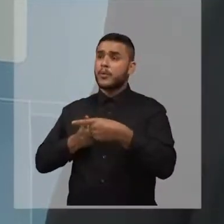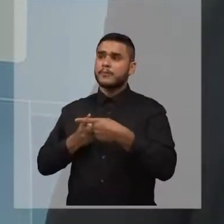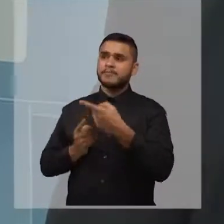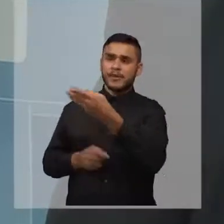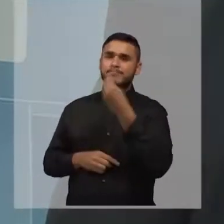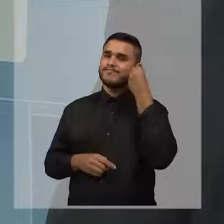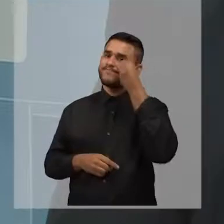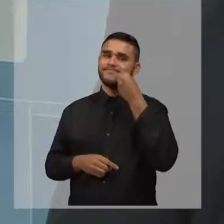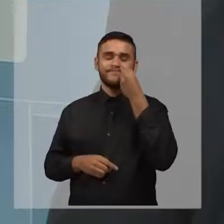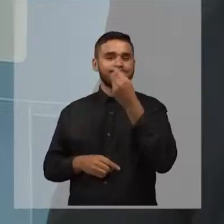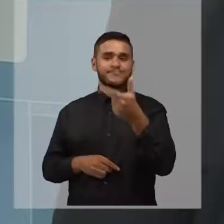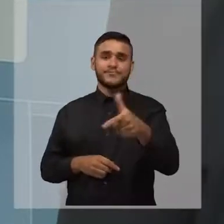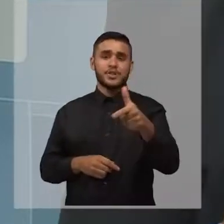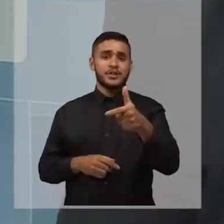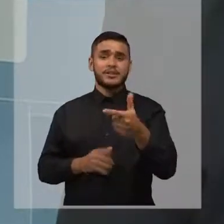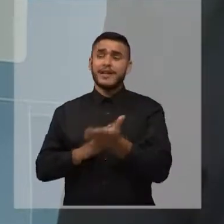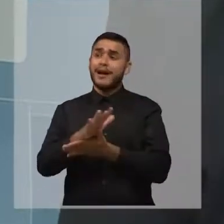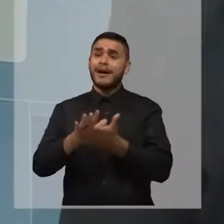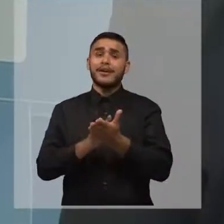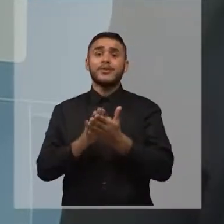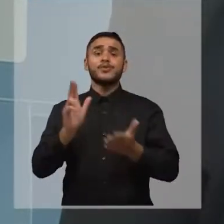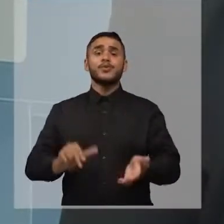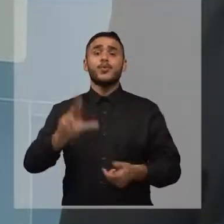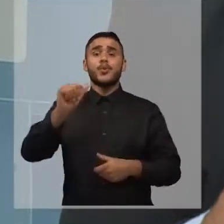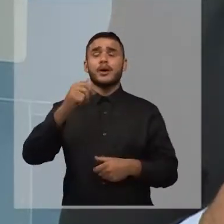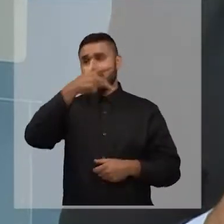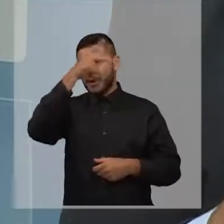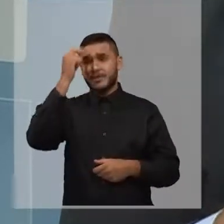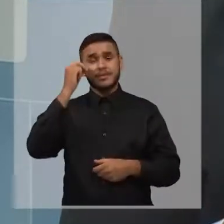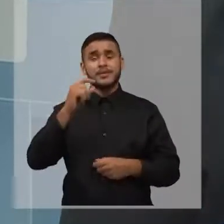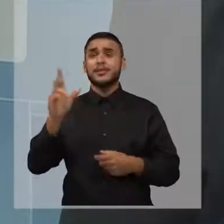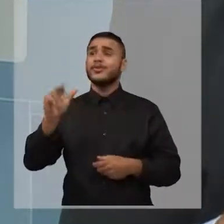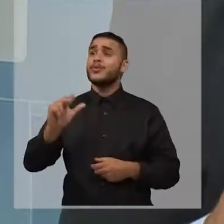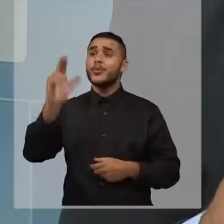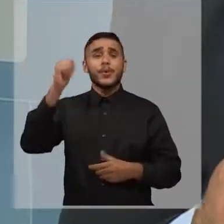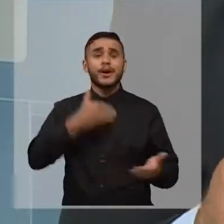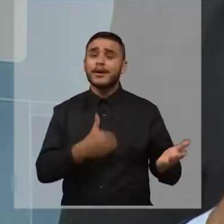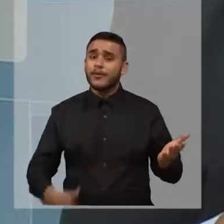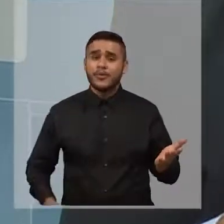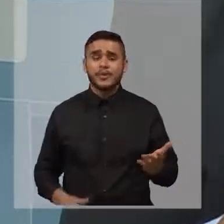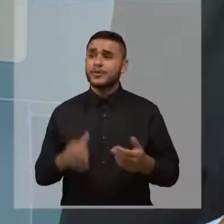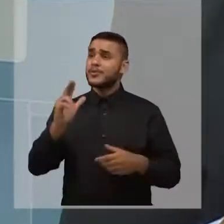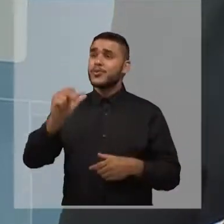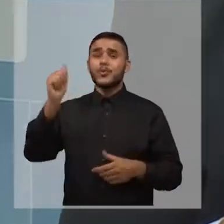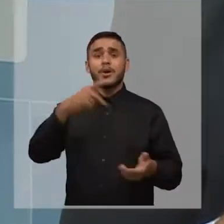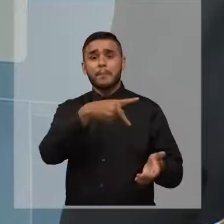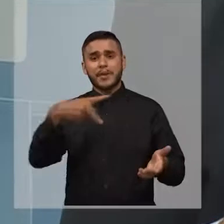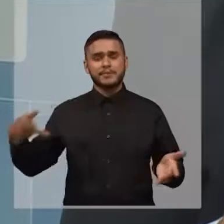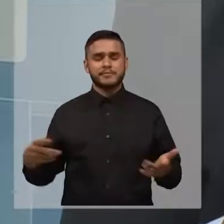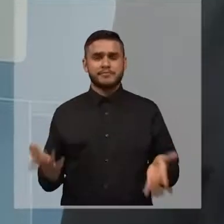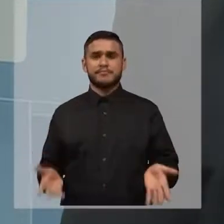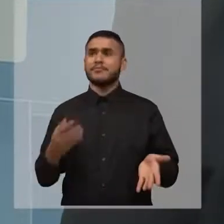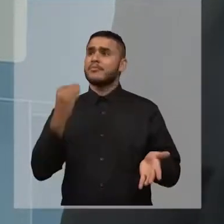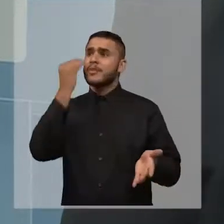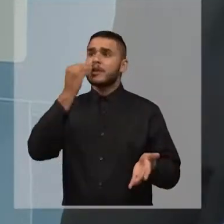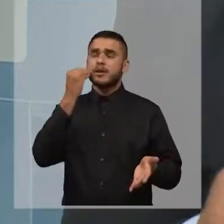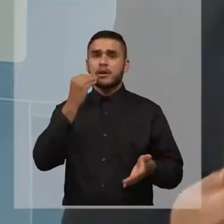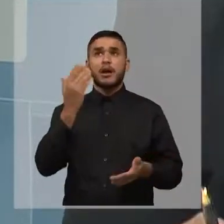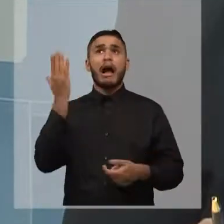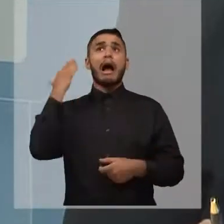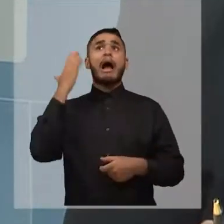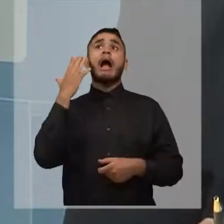experiência, o que nunca foi nada no executivo. Bolsonaro nunca foi prefeito, nunca foi governador e nunca foi presidente. Aí dizia assim, o Lula também